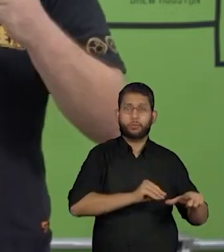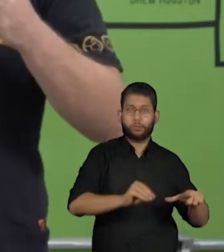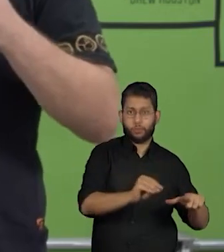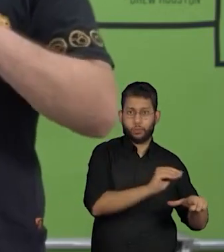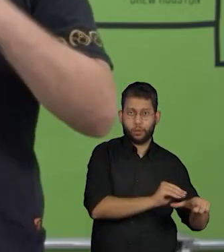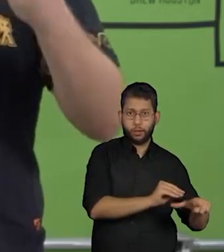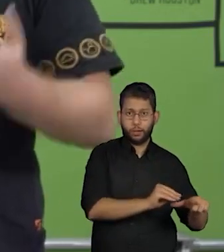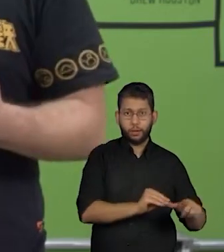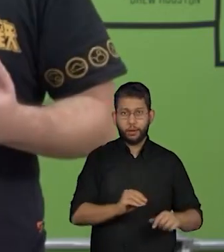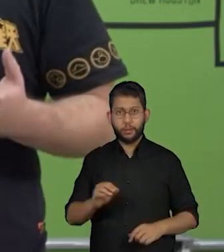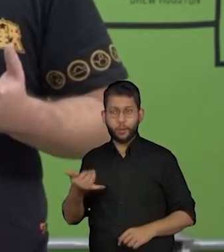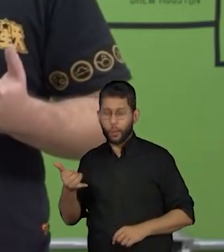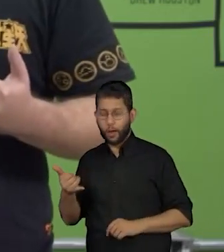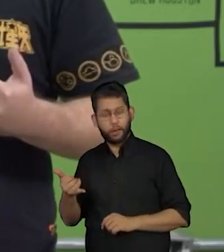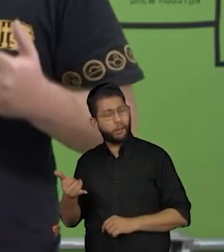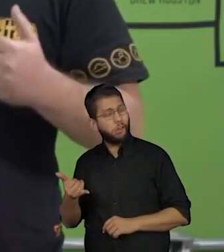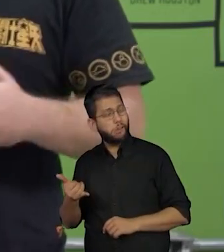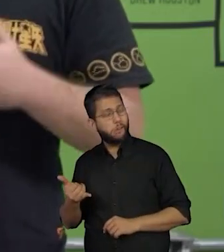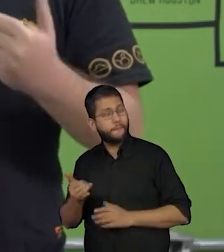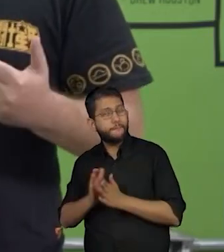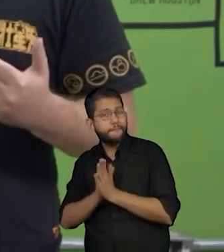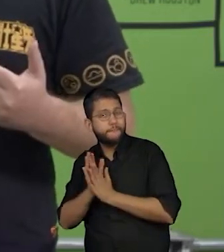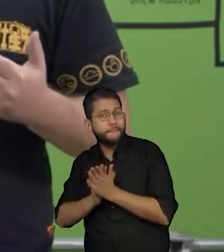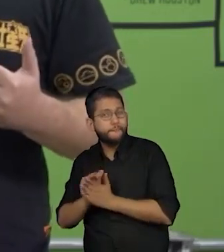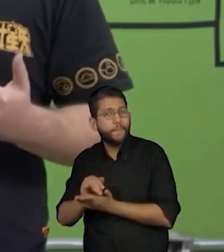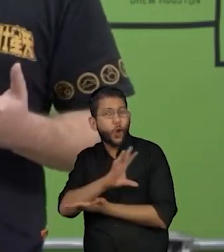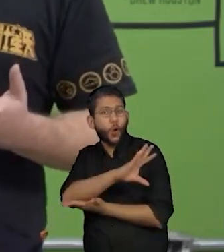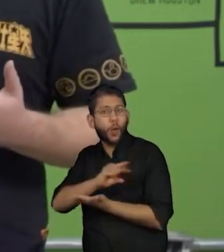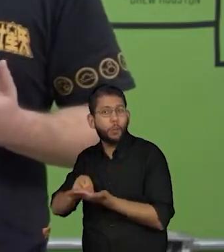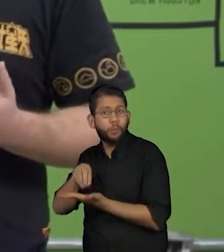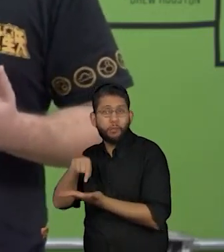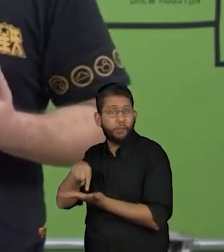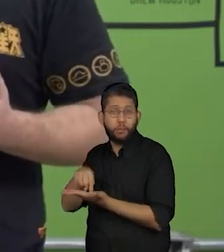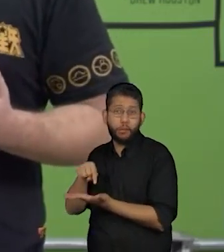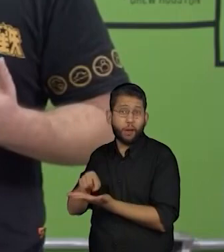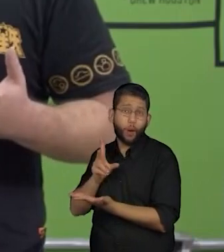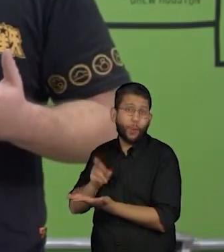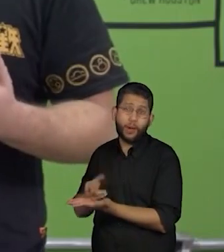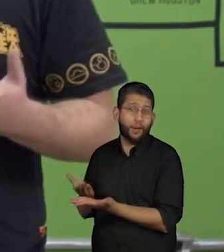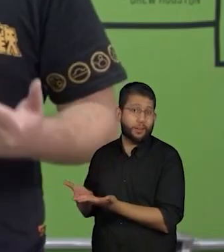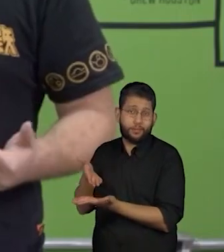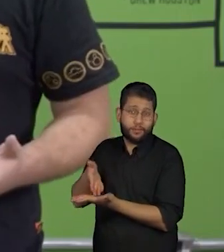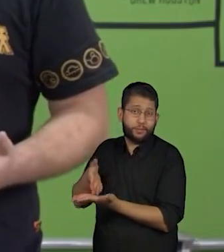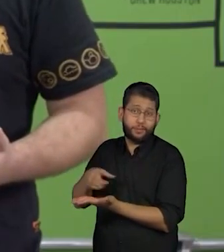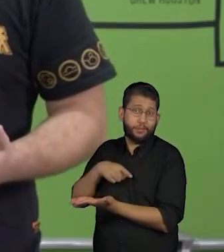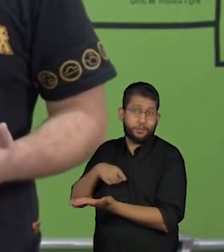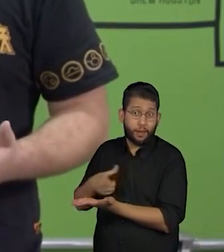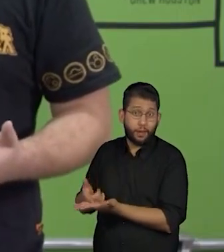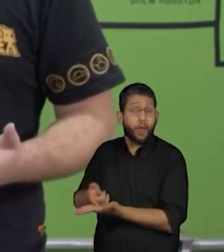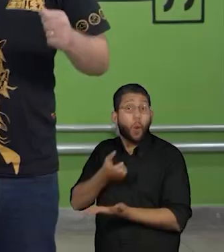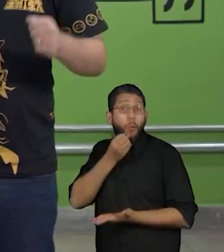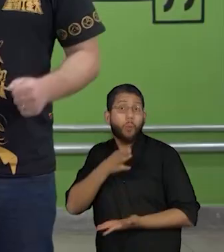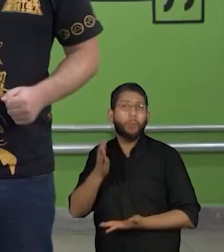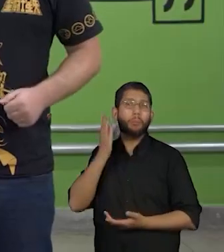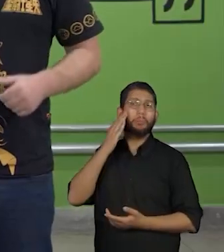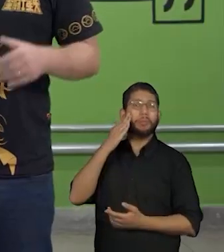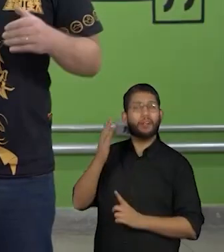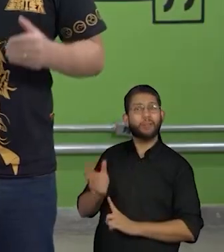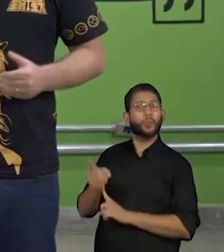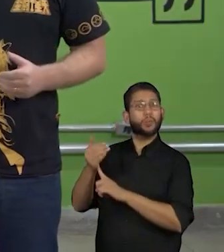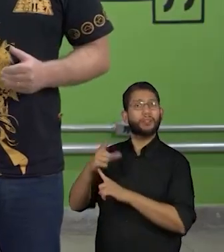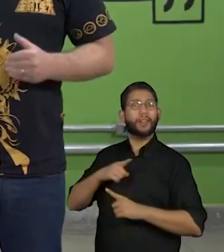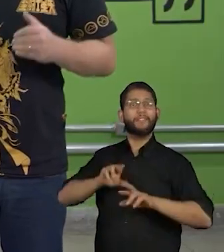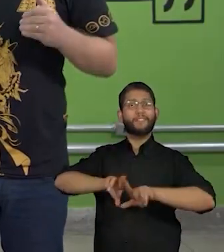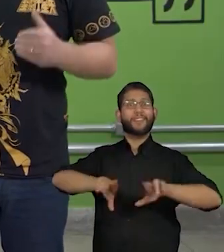jogos, pesquisar sobre tudo isso é muito interessante para a gente compreender um pouco desse universo da tecnologia. Bom, pessoal,